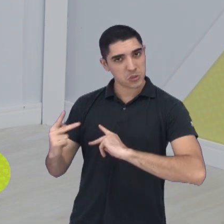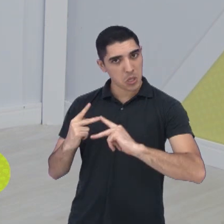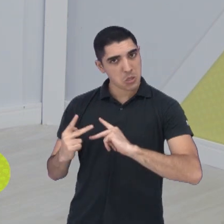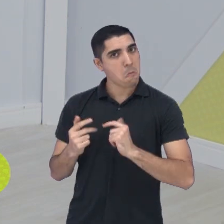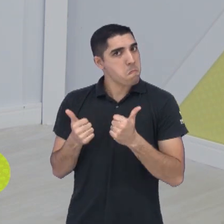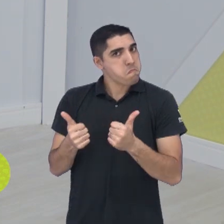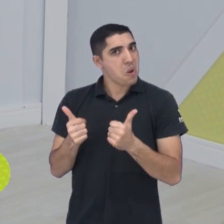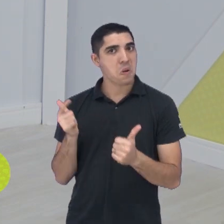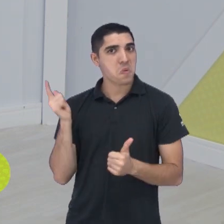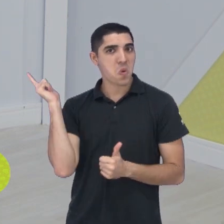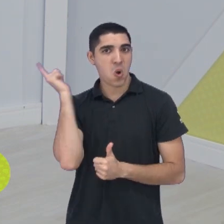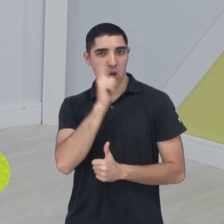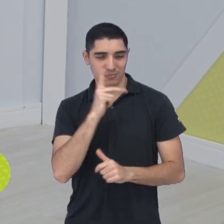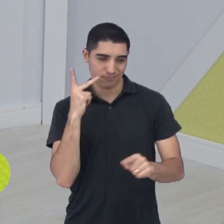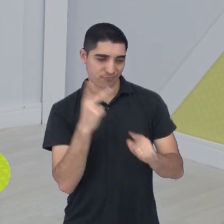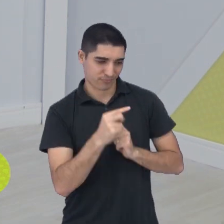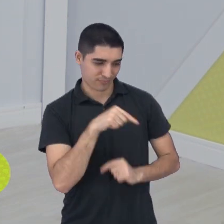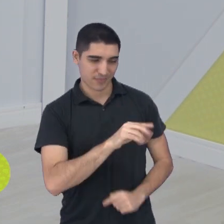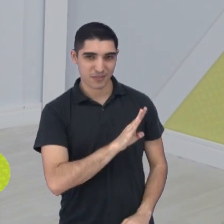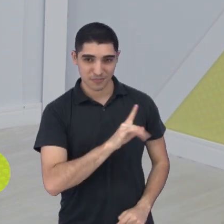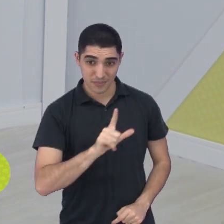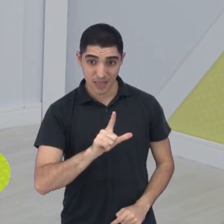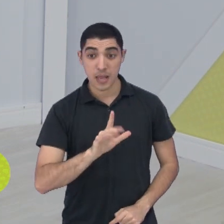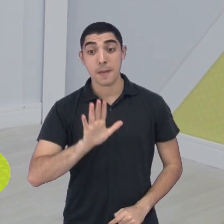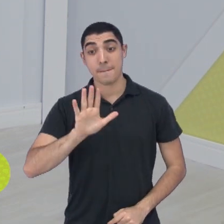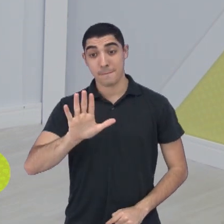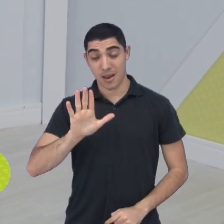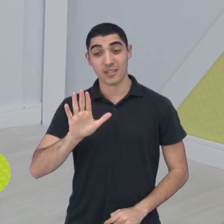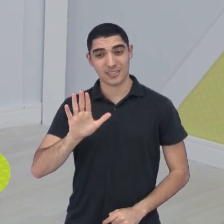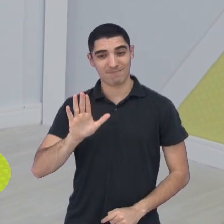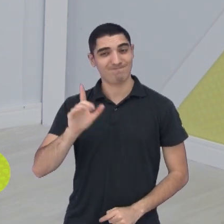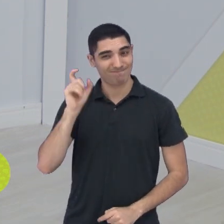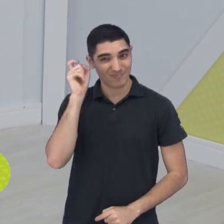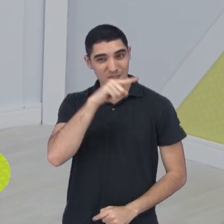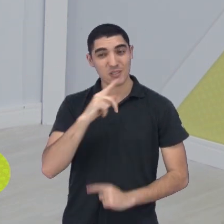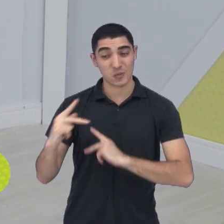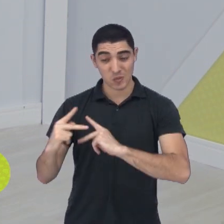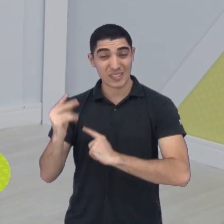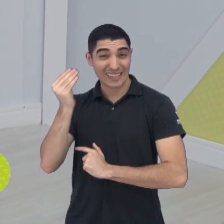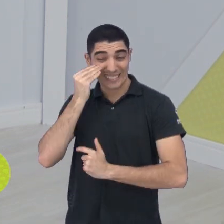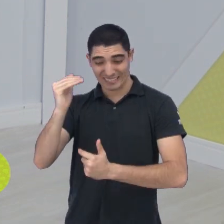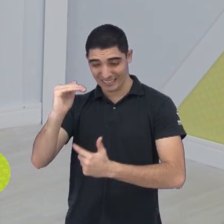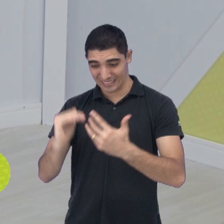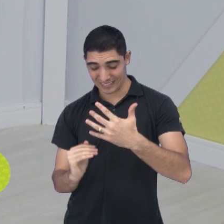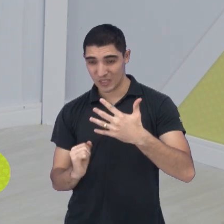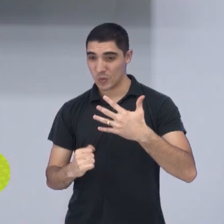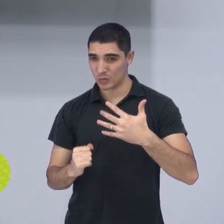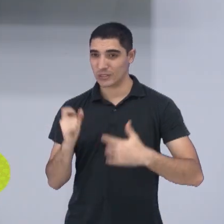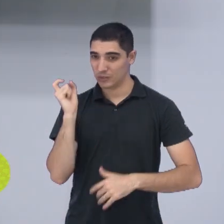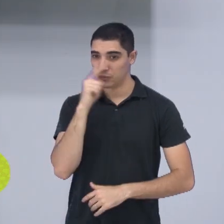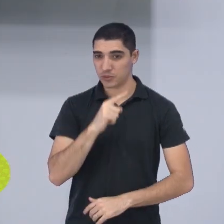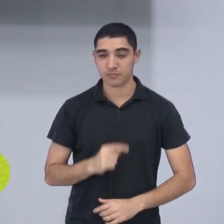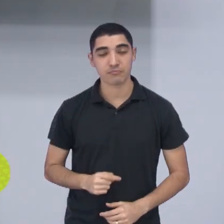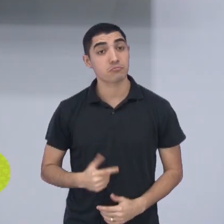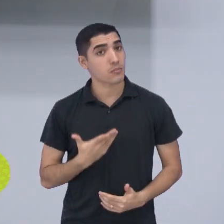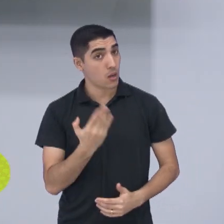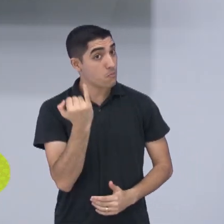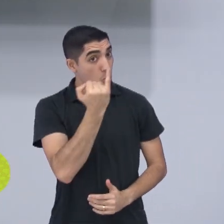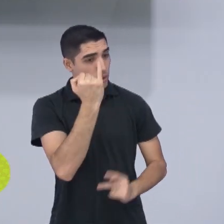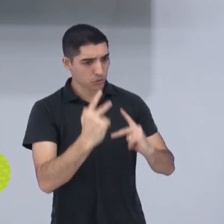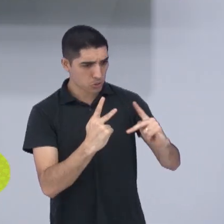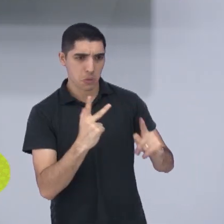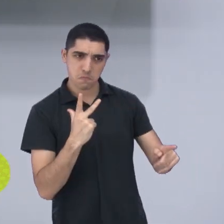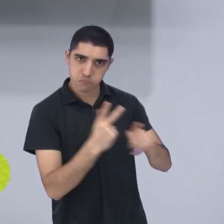esperava, venceu a equipe do Blumenau, mas já já a gente vai ver na classificação que está difícil para o São José beliscar a 8ª posição. Foi importantíssima a vitória do São